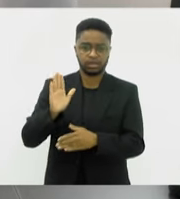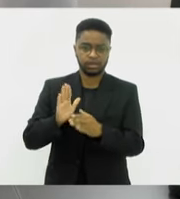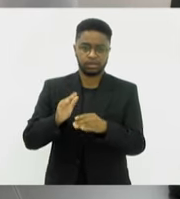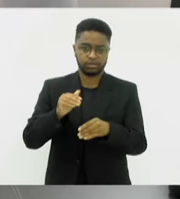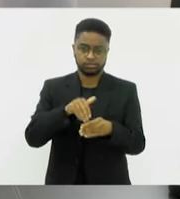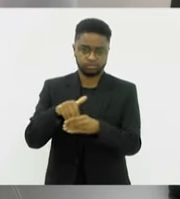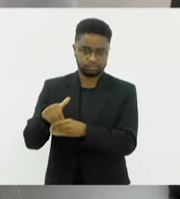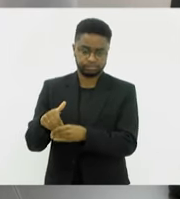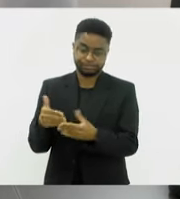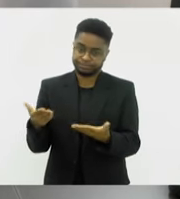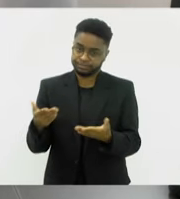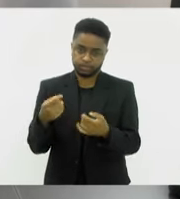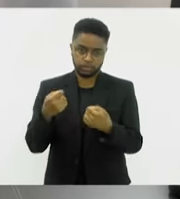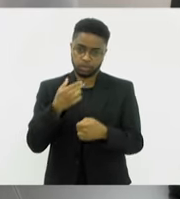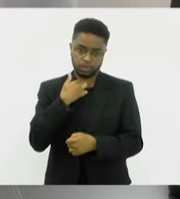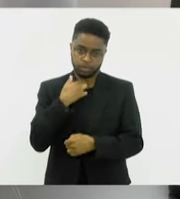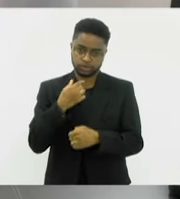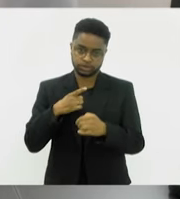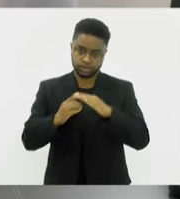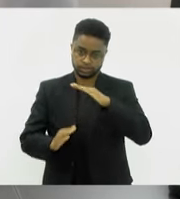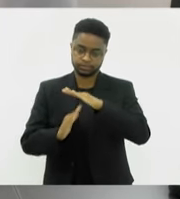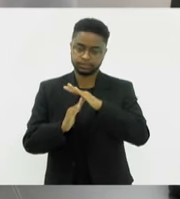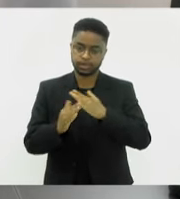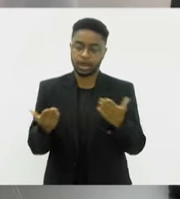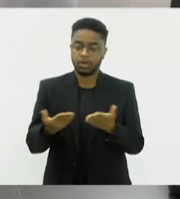Bem, vamos à ordem do dia.